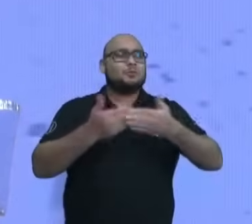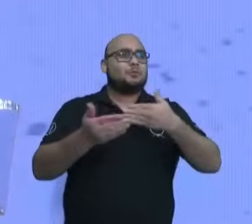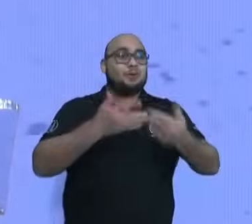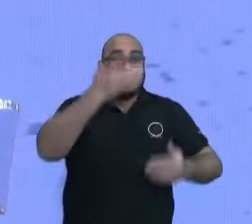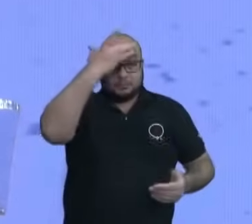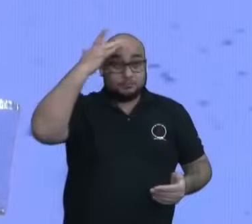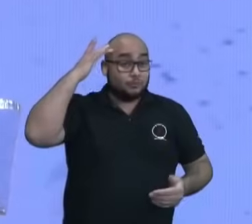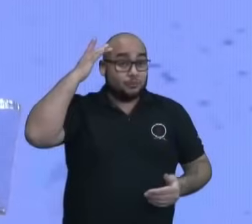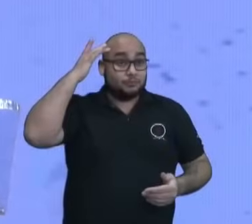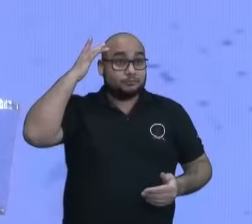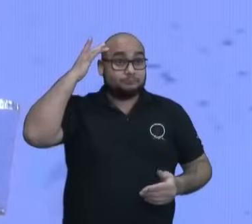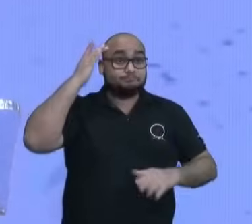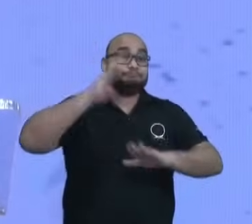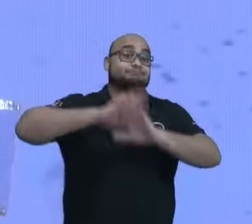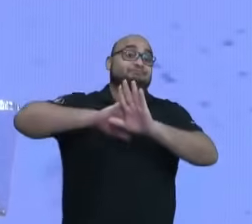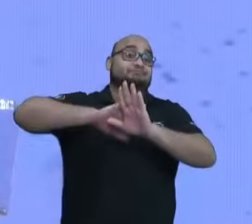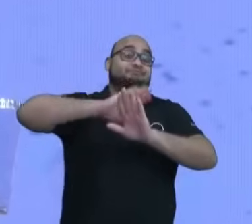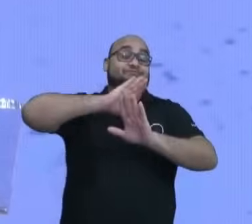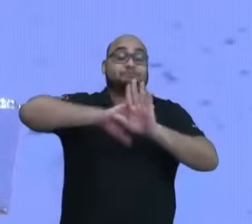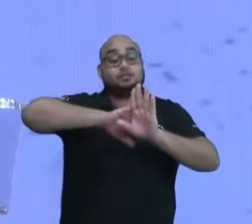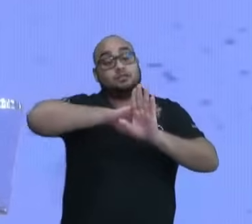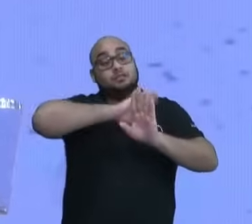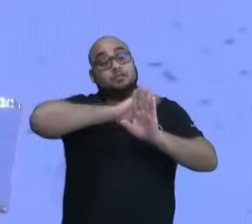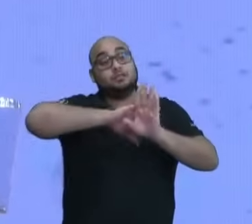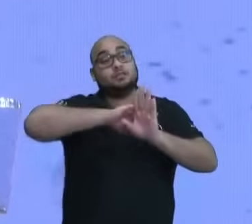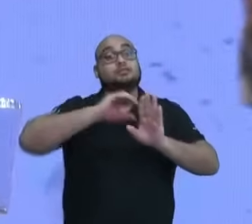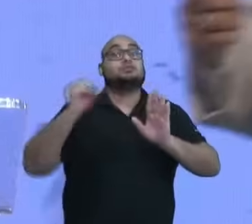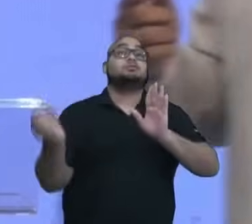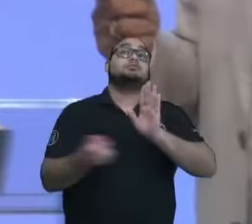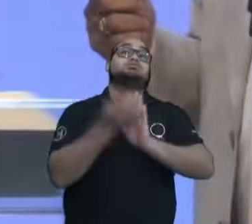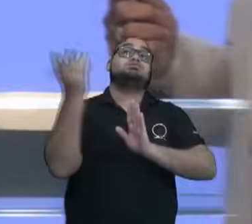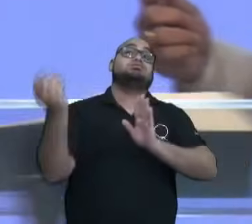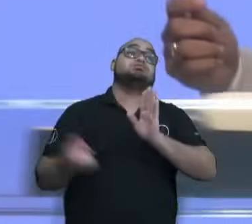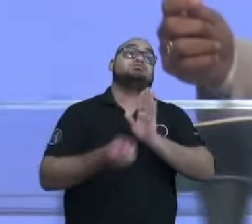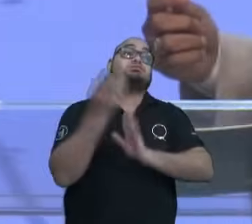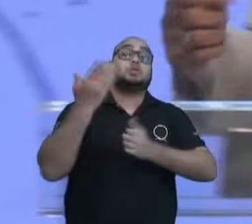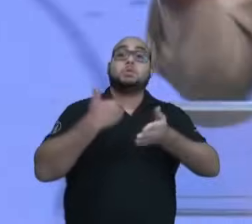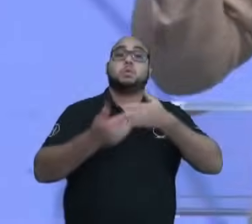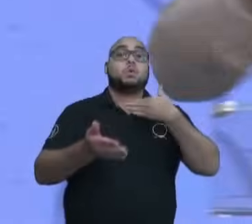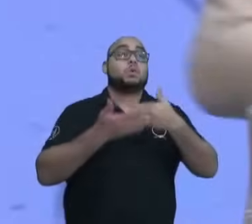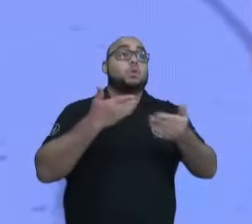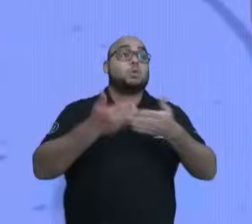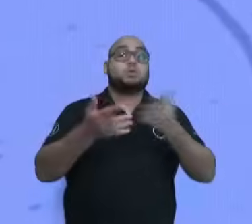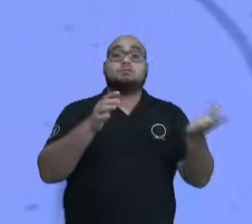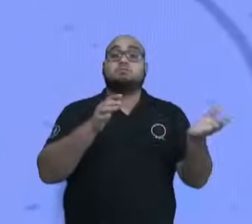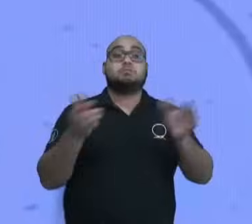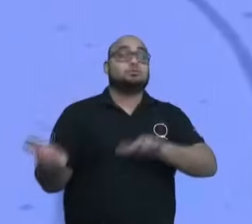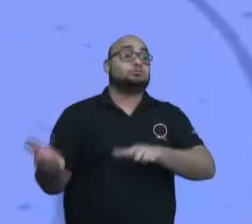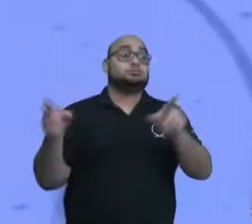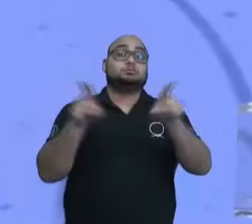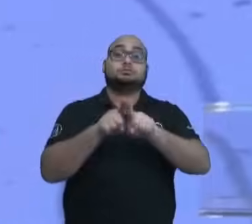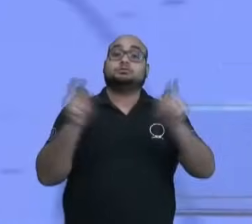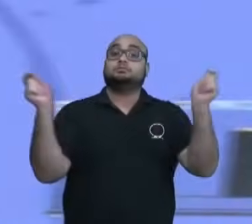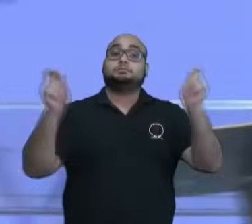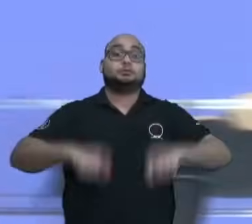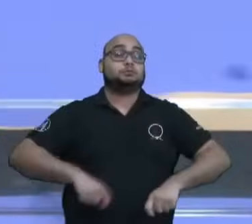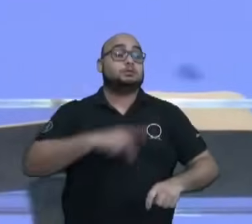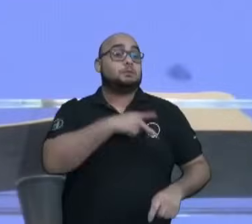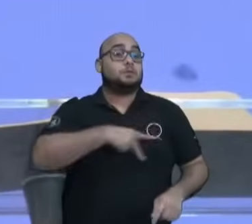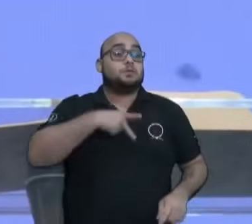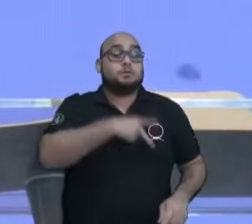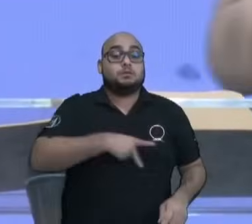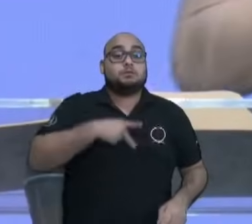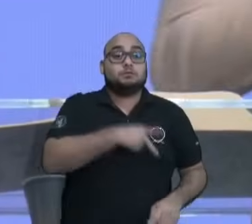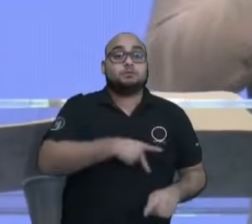do Evangelho E aí qualquer um pode batizar Então vamos lá aí Paulo olha Paulo Paulo Não dependia de